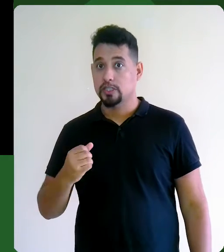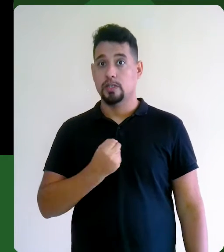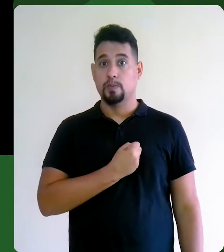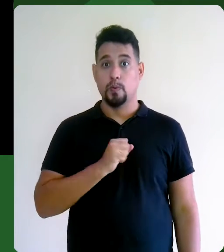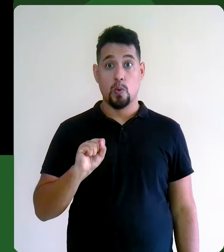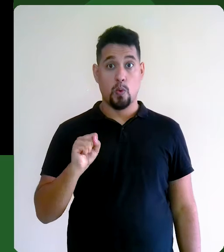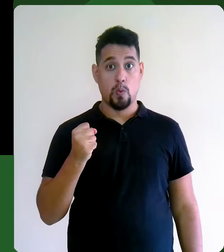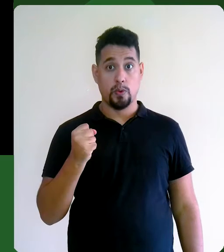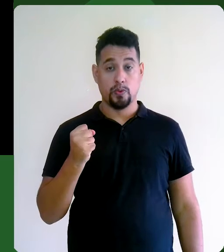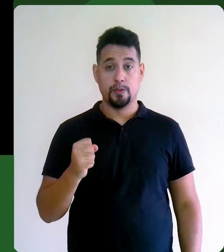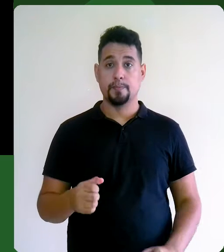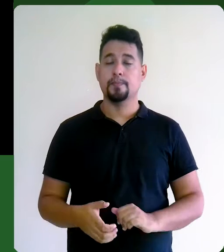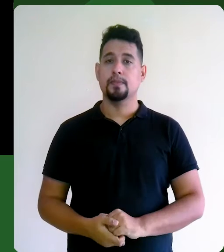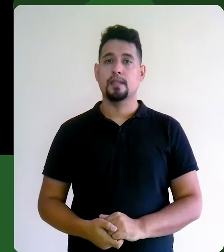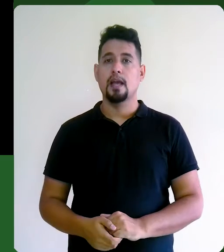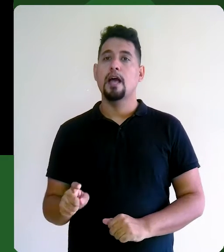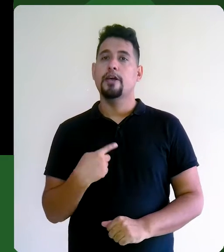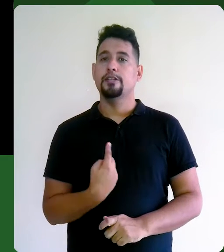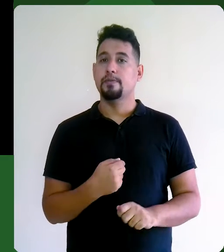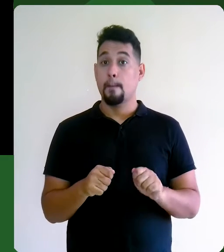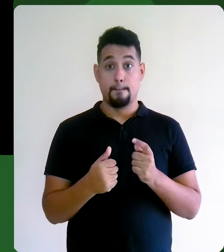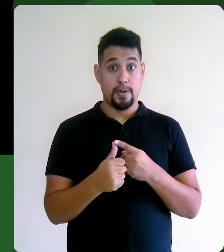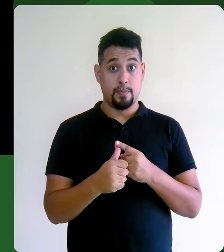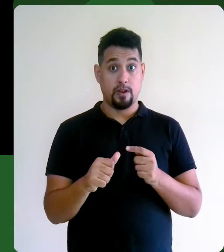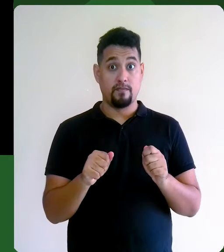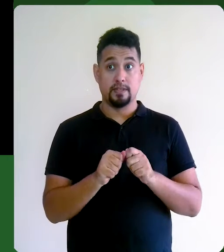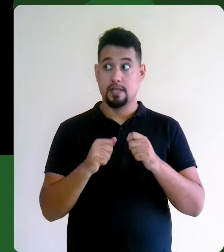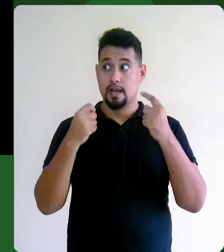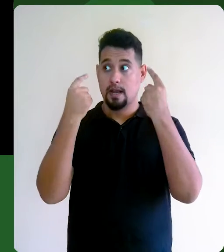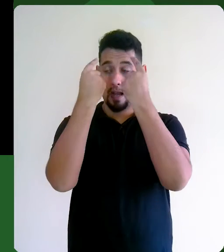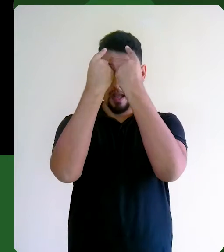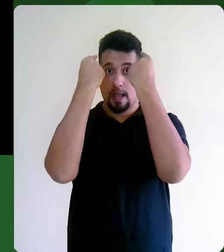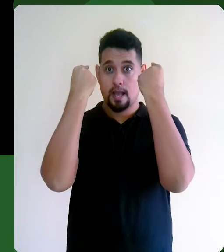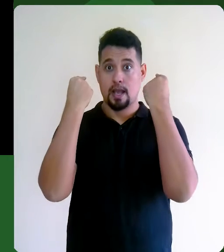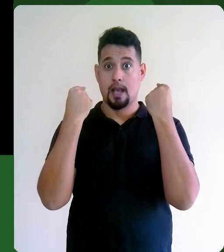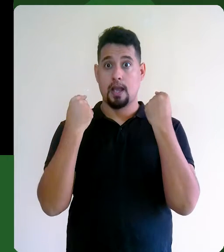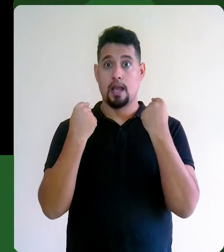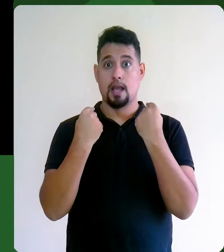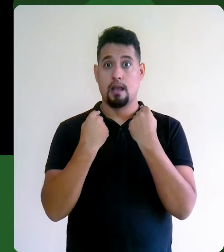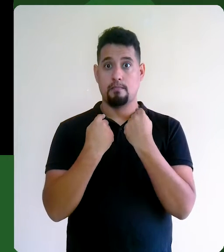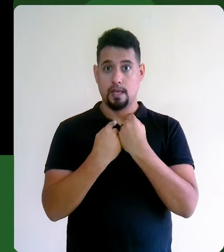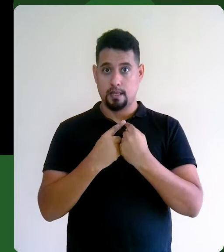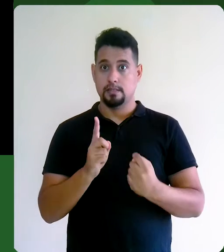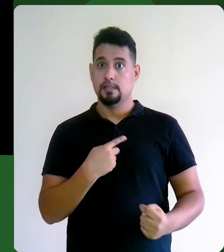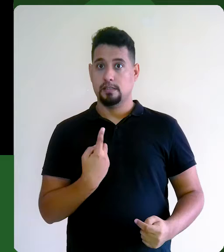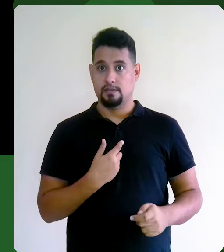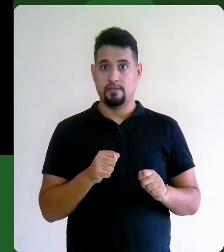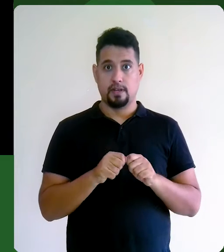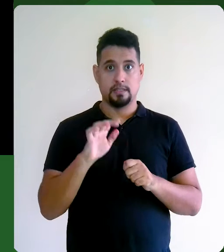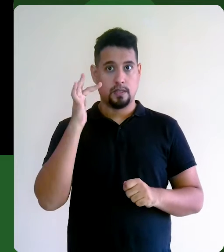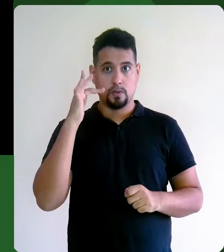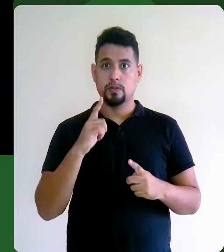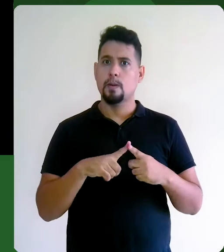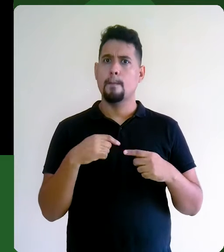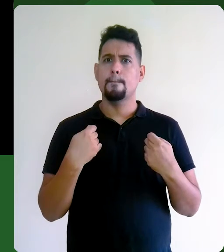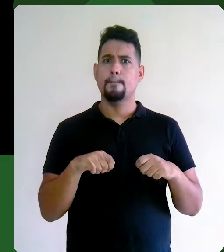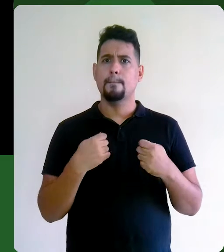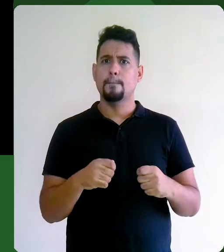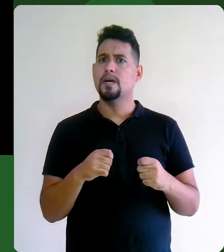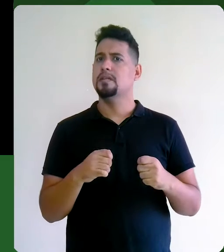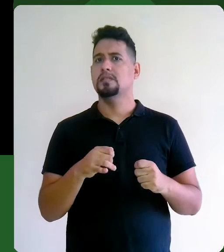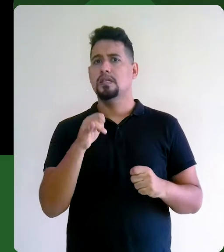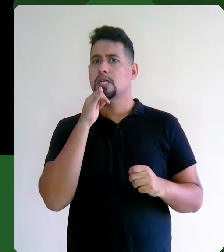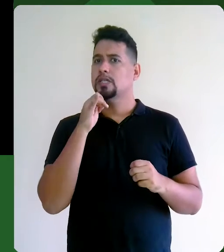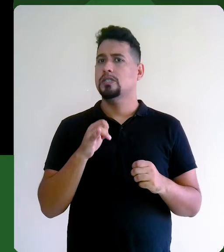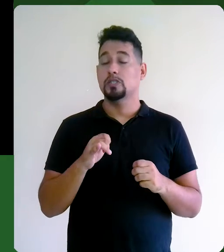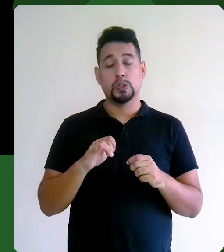tamanho 8. Então, no primeiro espaço, nós vamos fazer a cabeça, tal como a gente faz a cabeça dos croquis adultos. Então, procurando